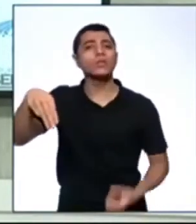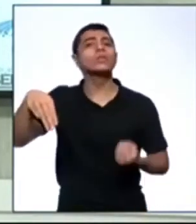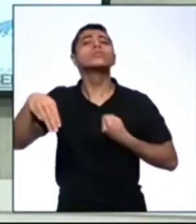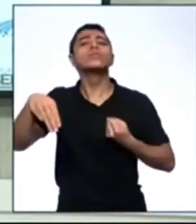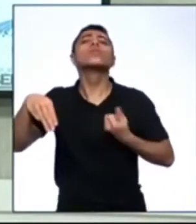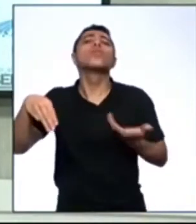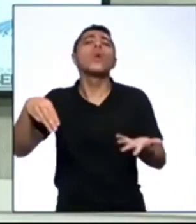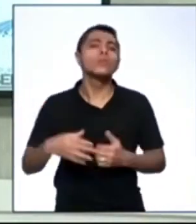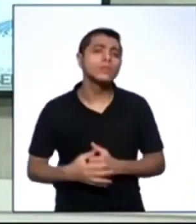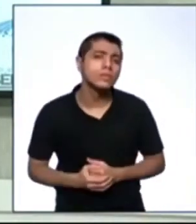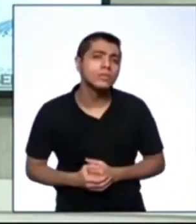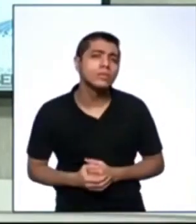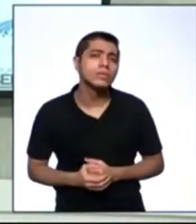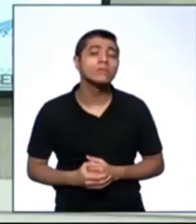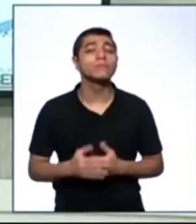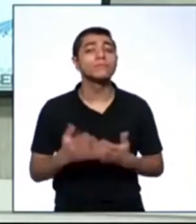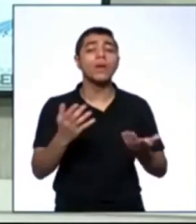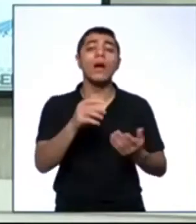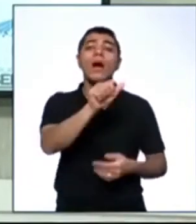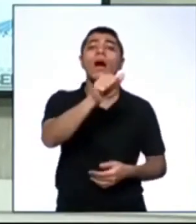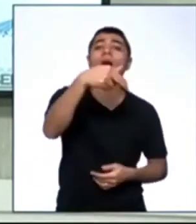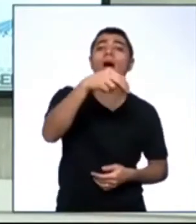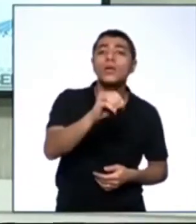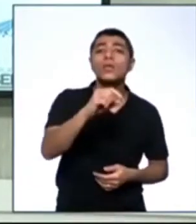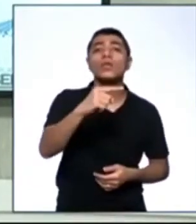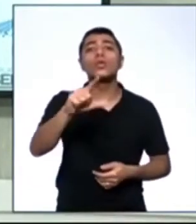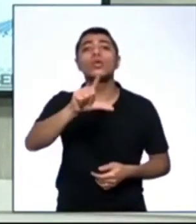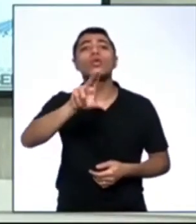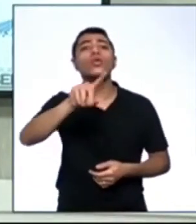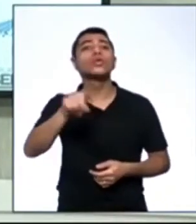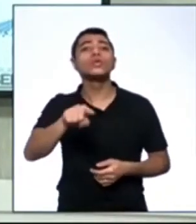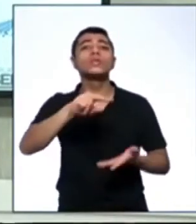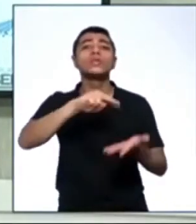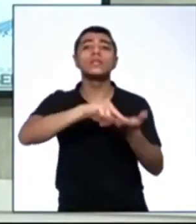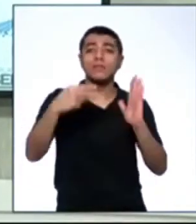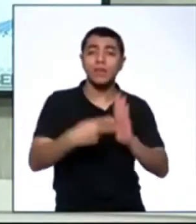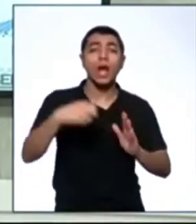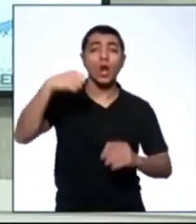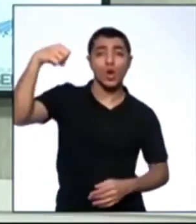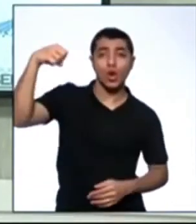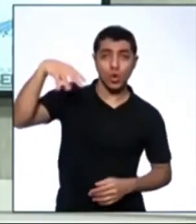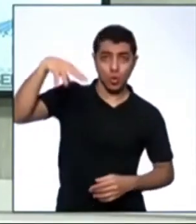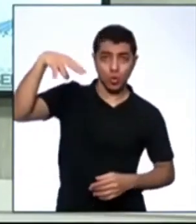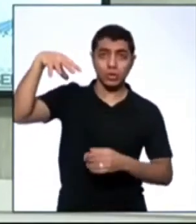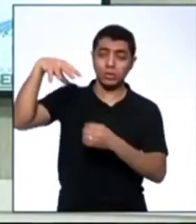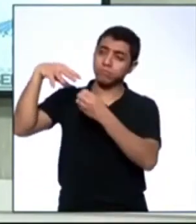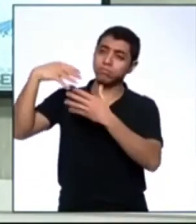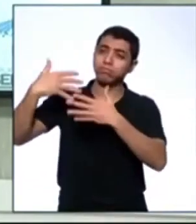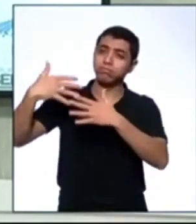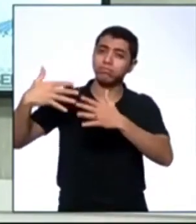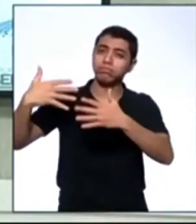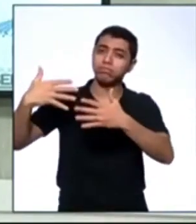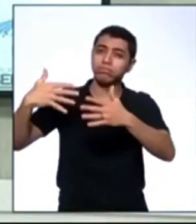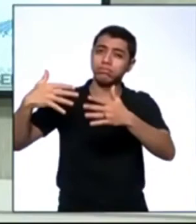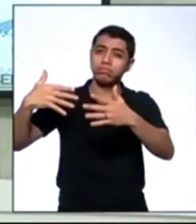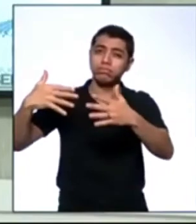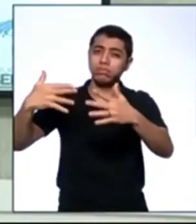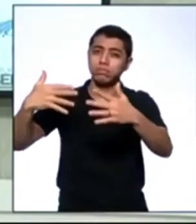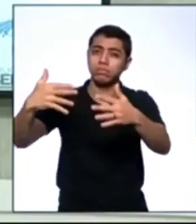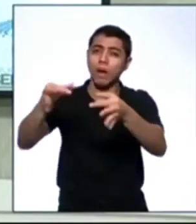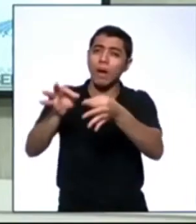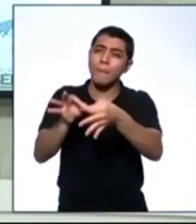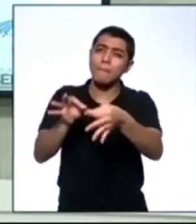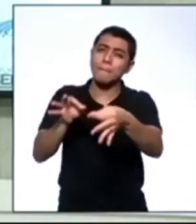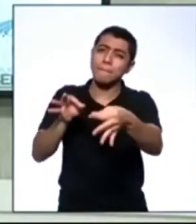luz percorre num ano. É o seu deslocamento em um ano. Eu multiplico a velocidade da luz pela duração de um ano.